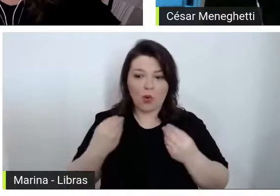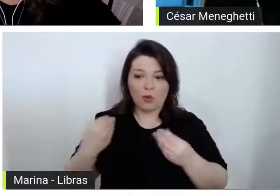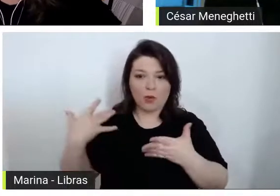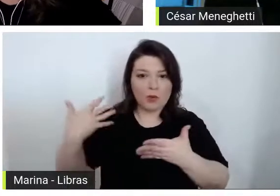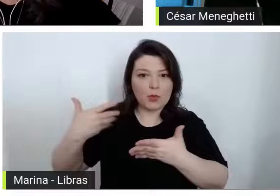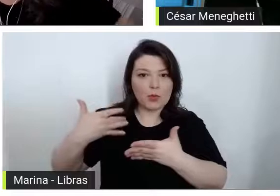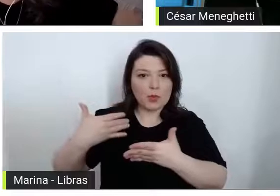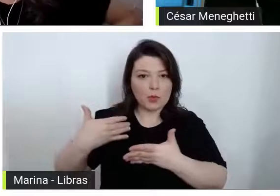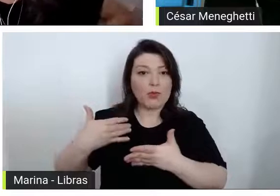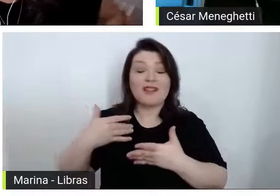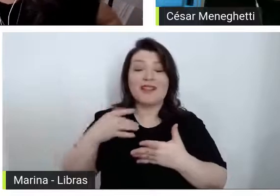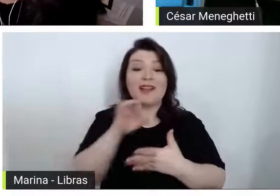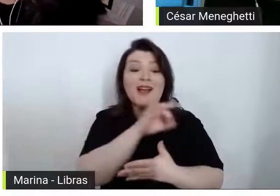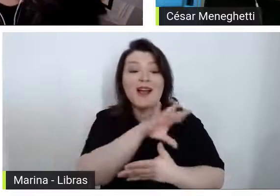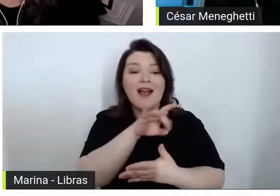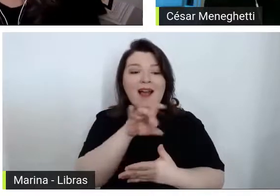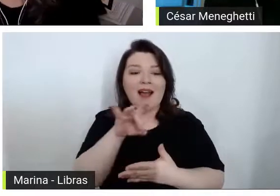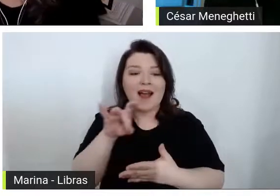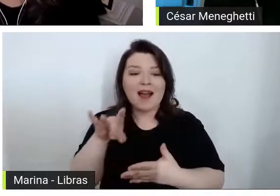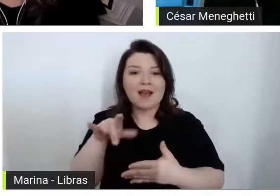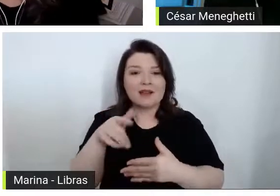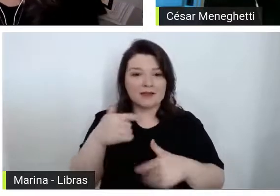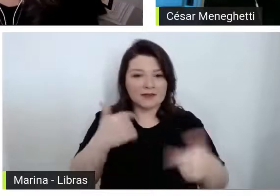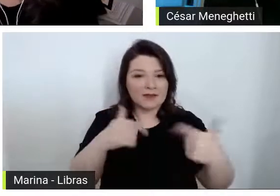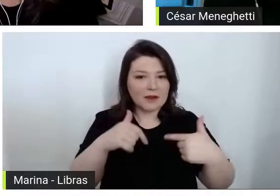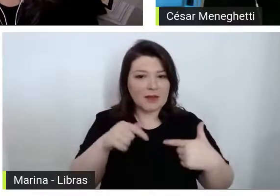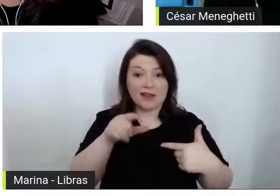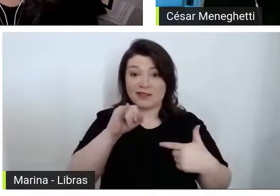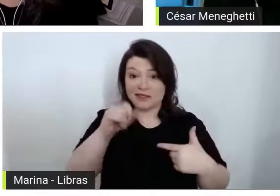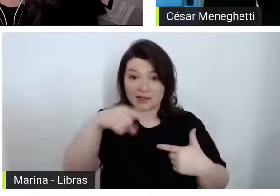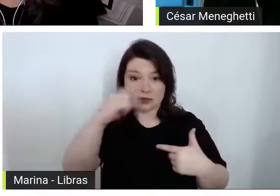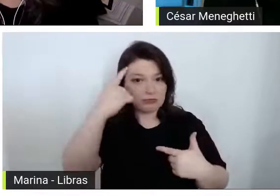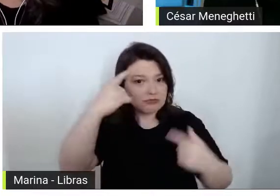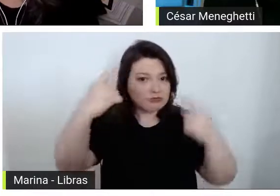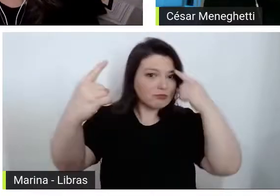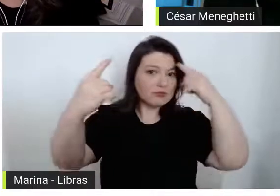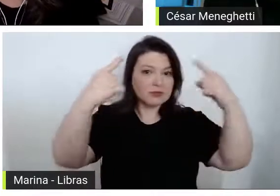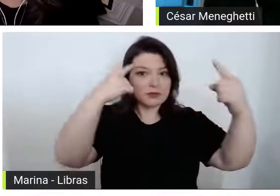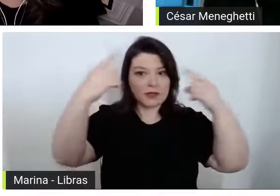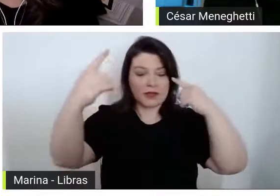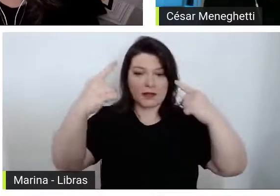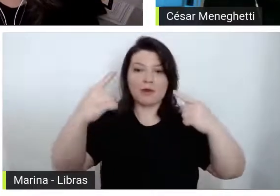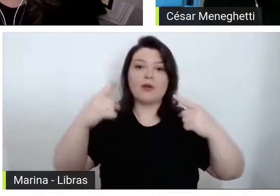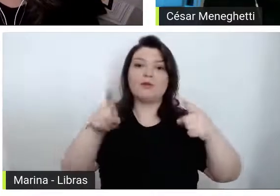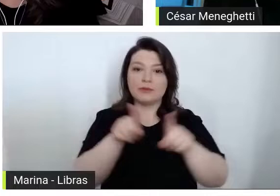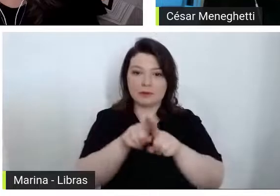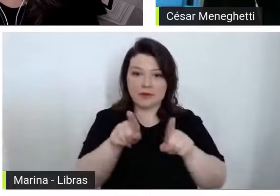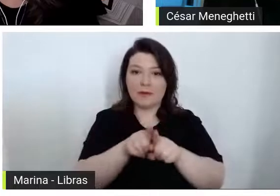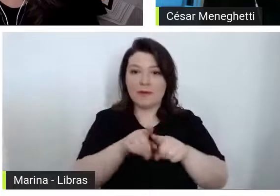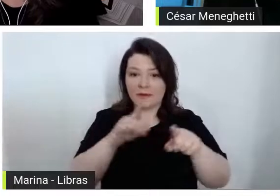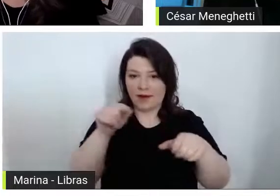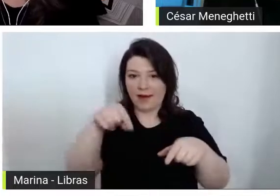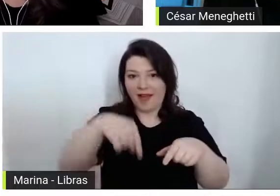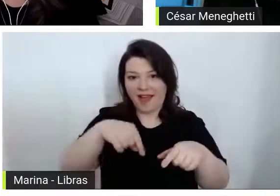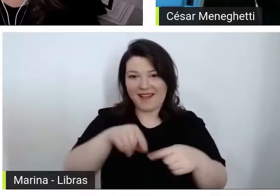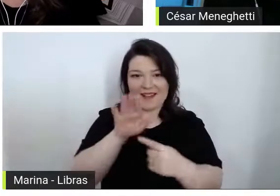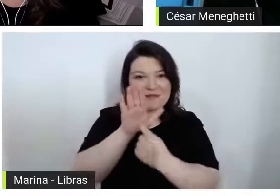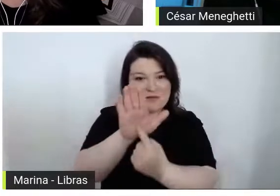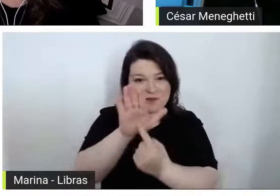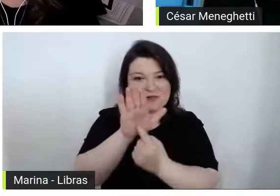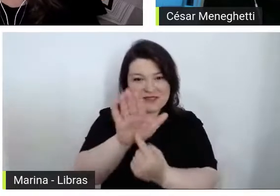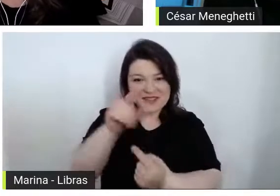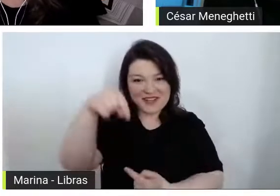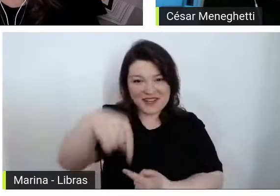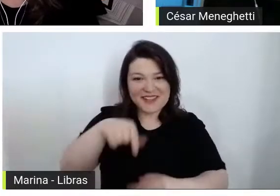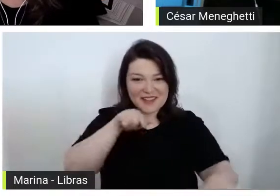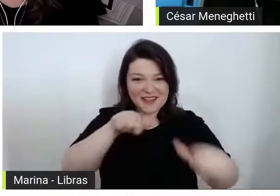trabalhos. Se a gente puder ir lembrando e para deixar registrado aqui as exibições também dos